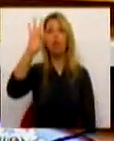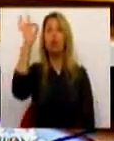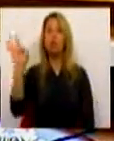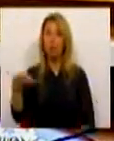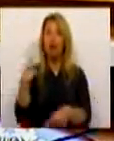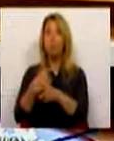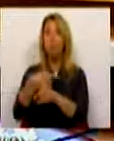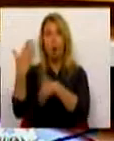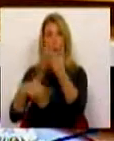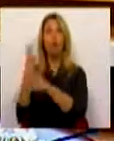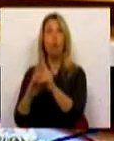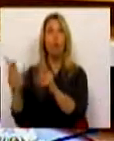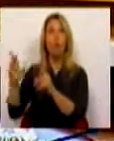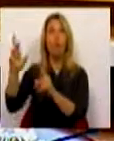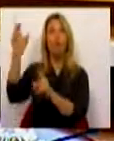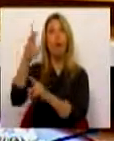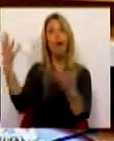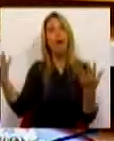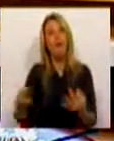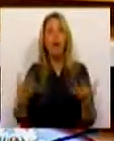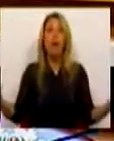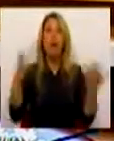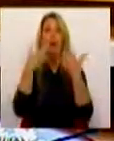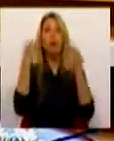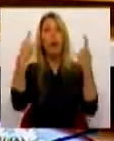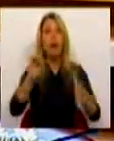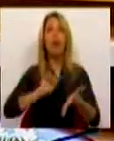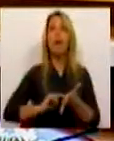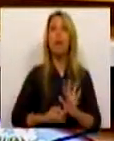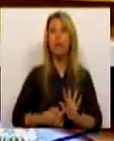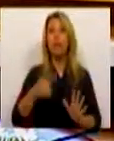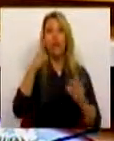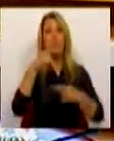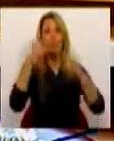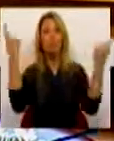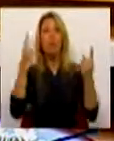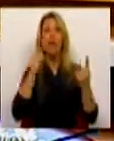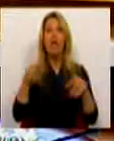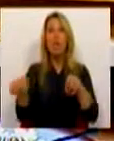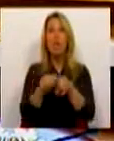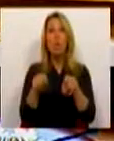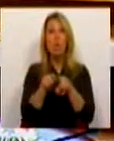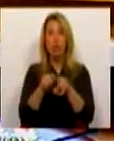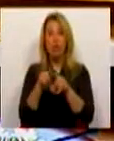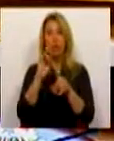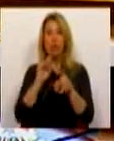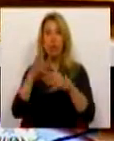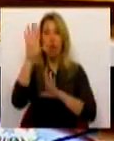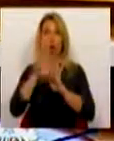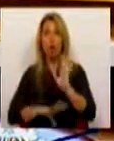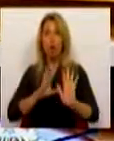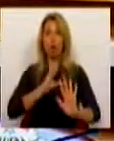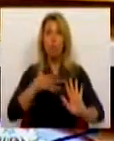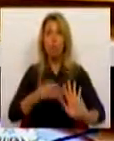tendência crescente, temos naturalmente a necessidade de afirmar que a igualdade de condições de concorrência mundial também aqui deve